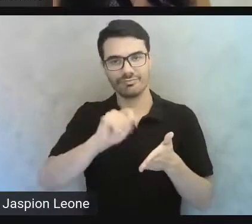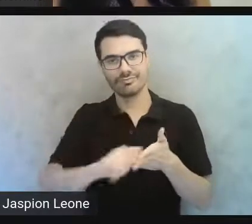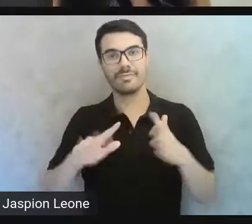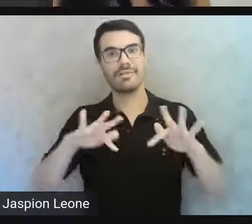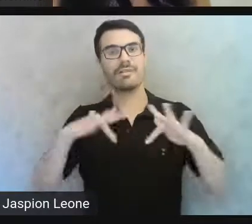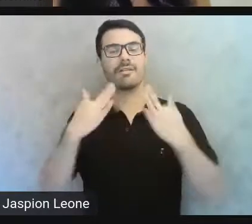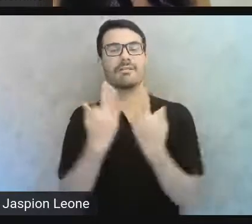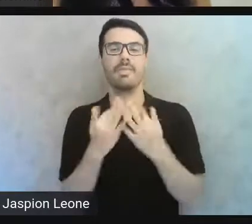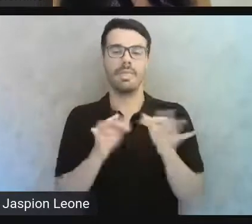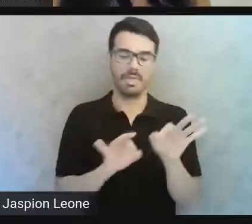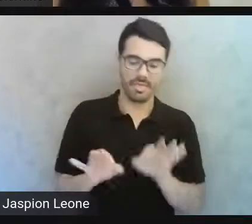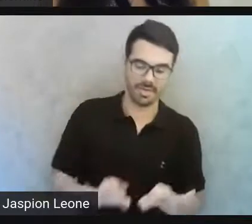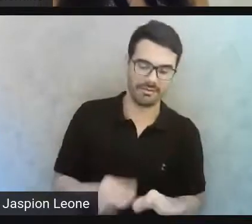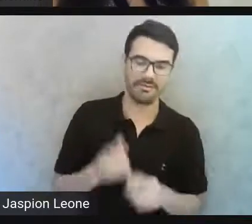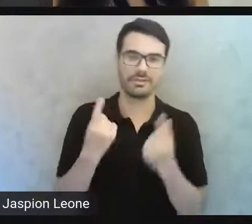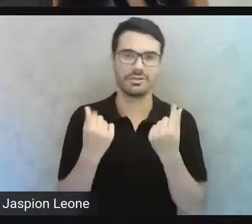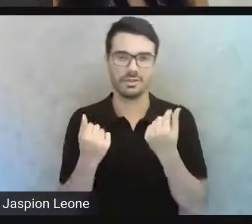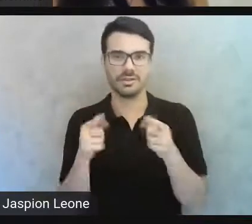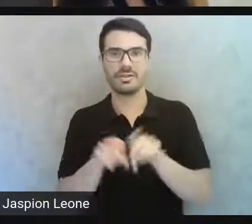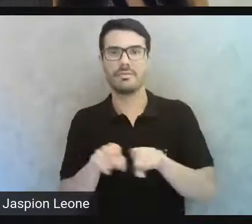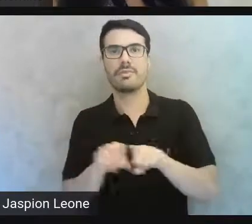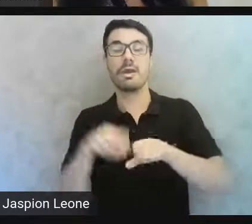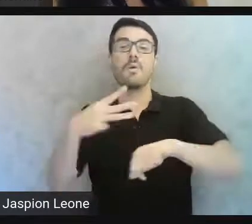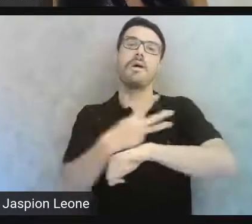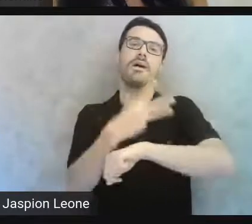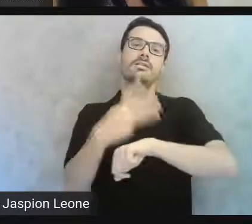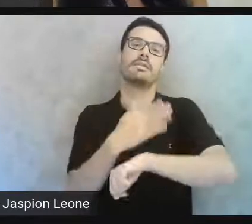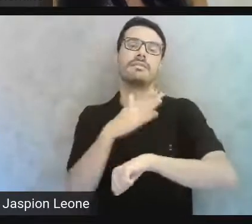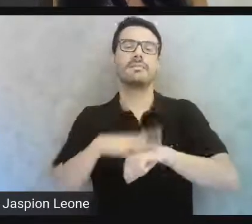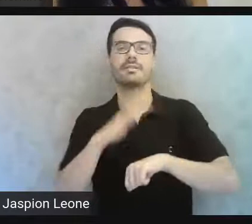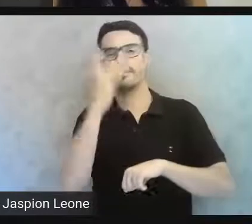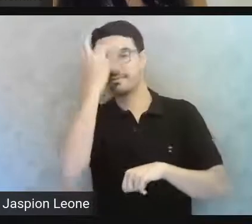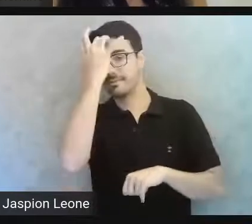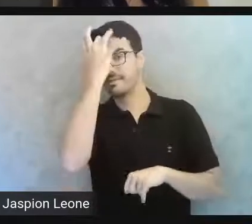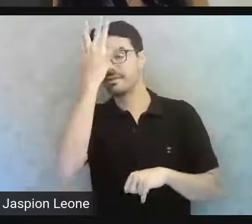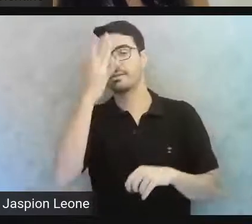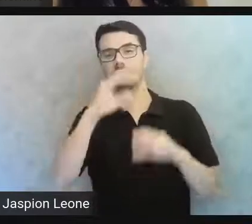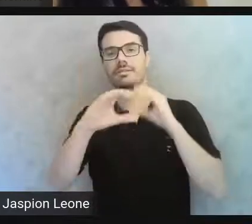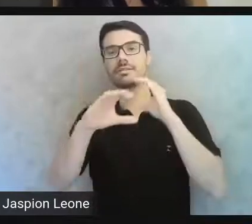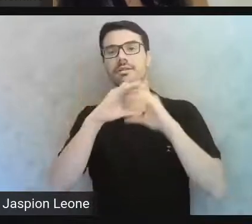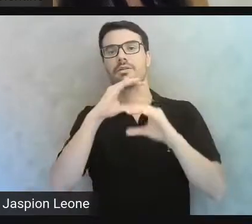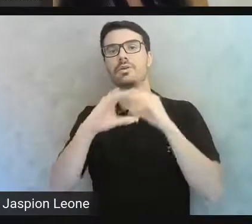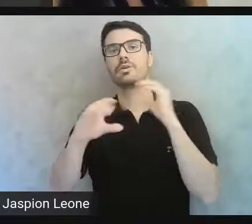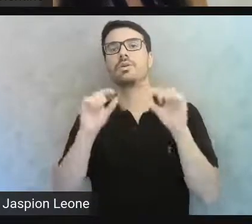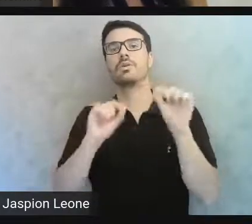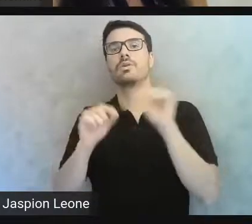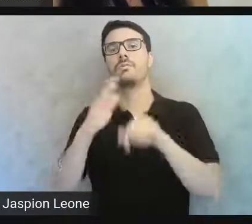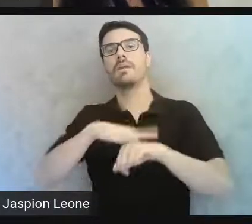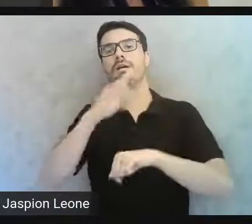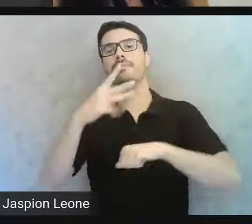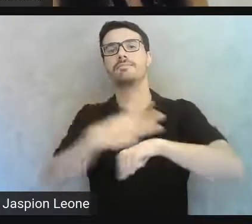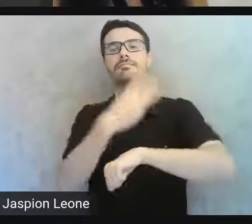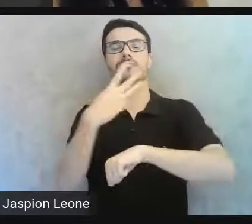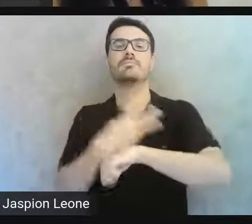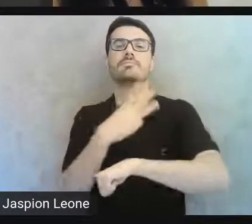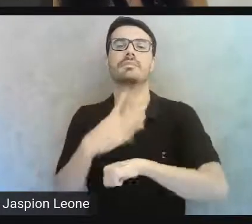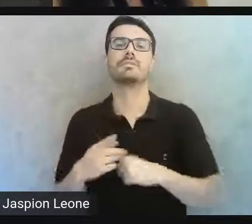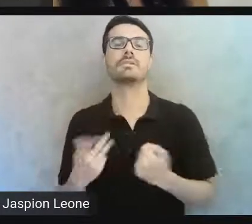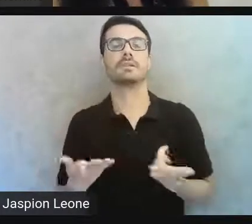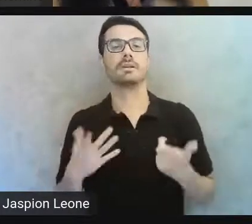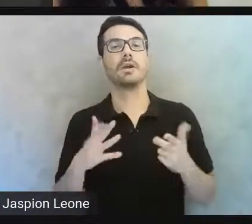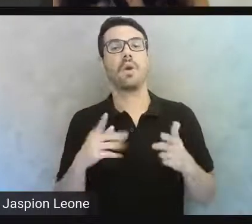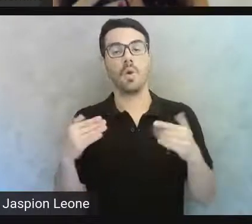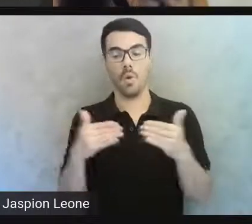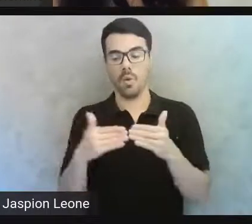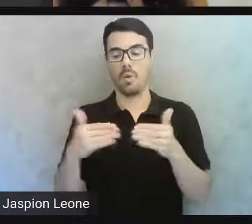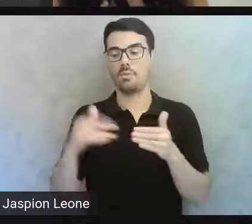da família. Eu achei muito boa também a dica do WhatsApp para facilitar a comunicação, né, o que a gente puder usar que for mais prático e que combinar mais